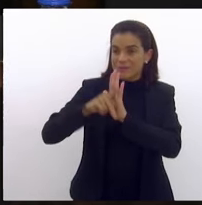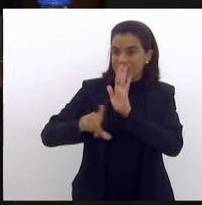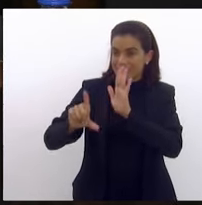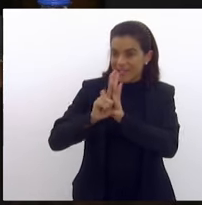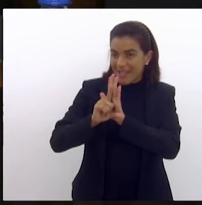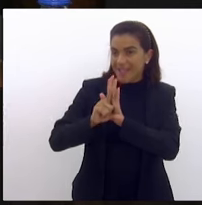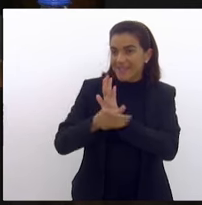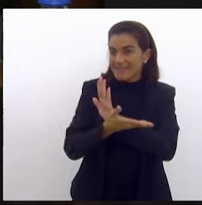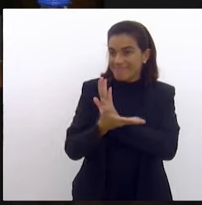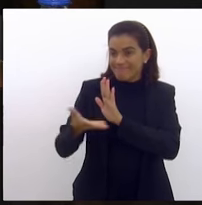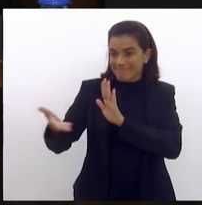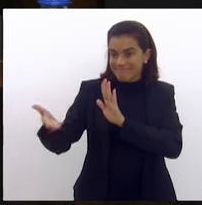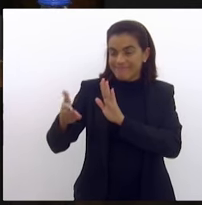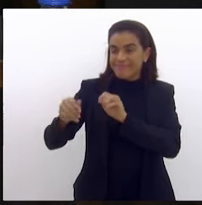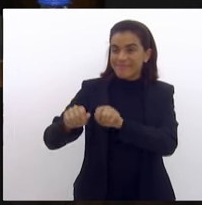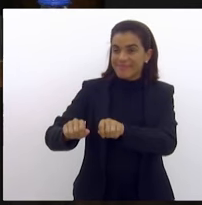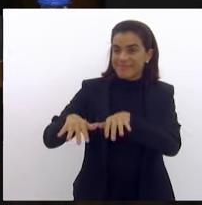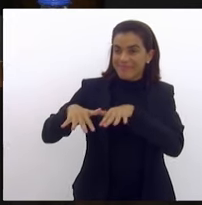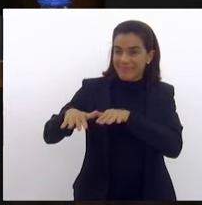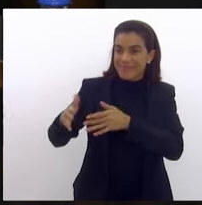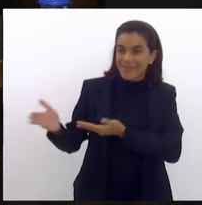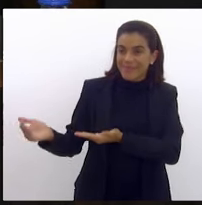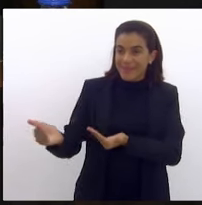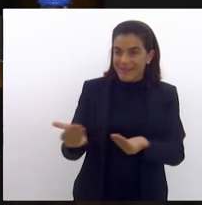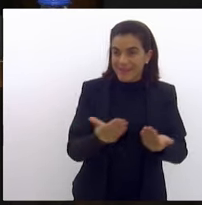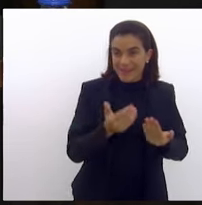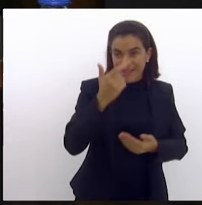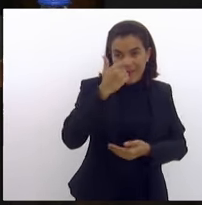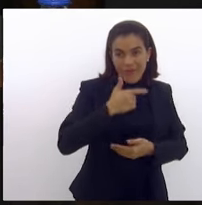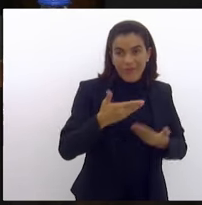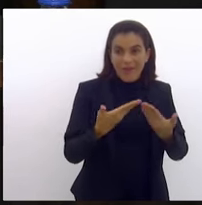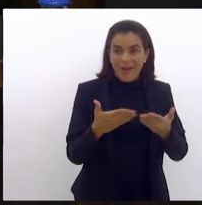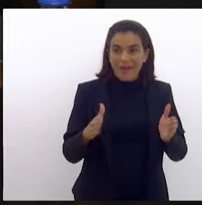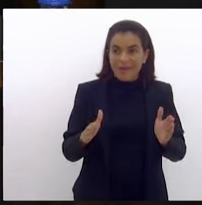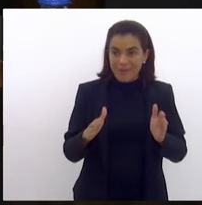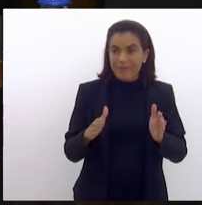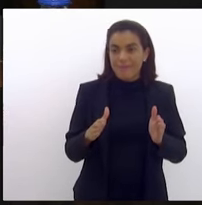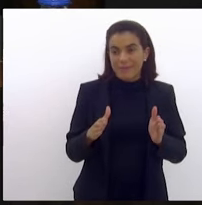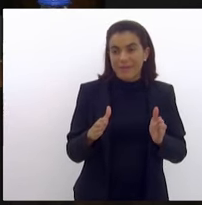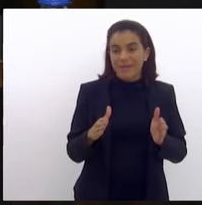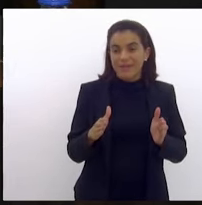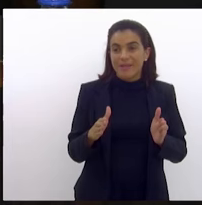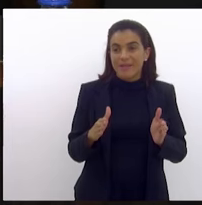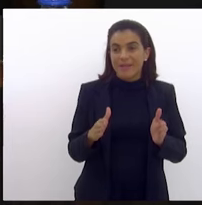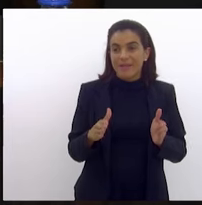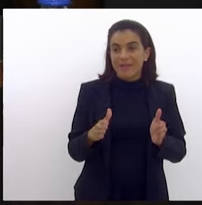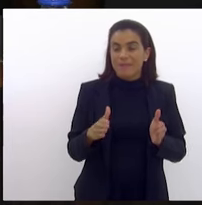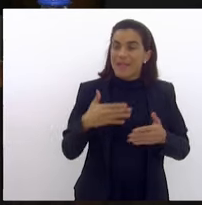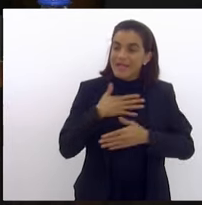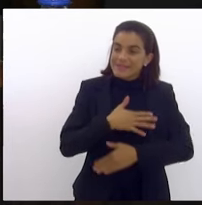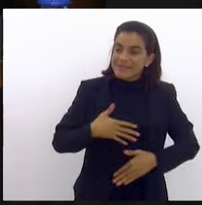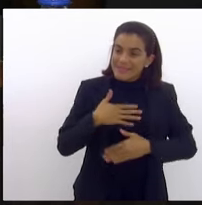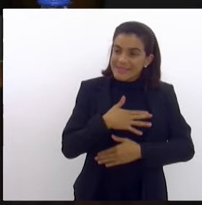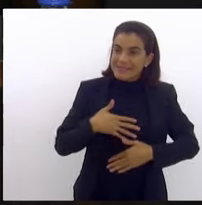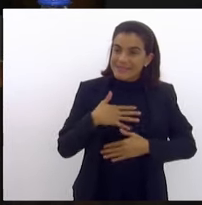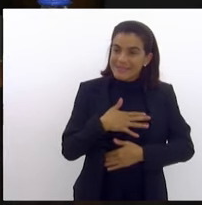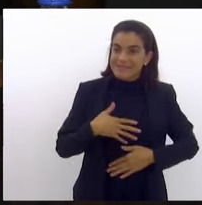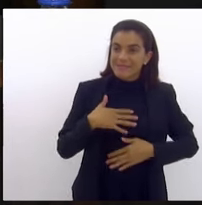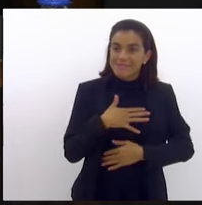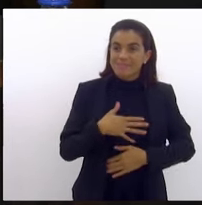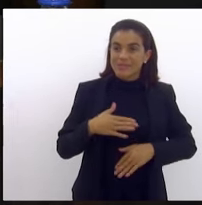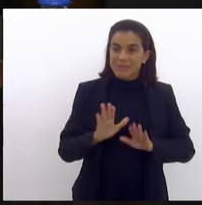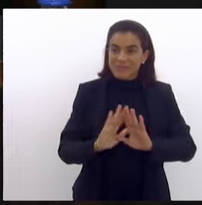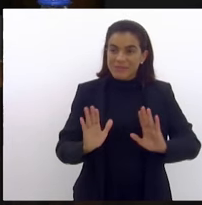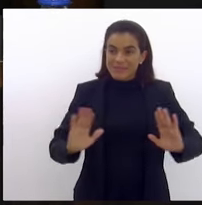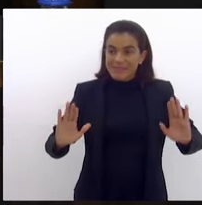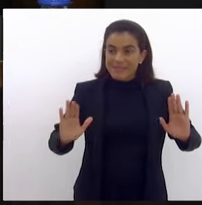os nossos projetos, o Parlamento Juvenil. Aí eu vou abrir aqui para que ele possa fazer saudações e poder se